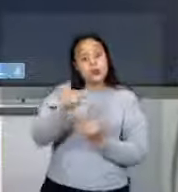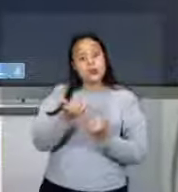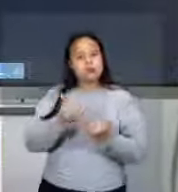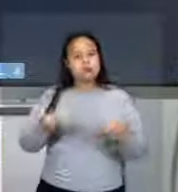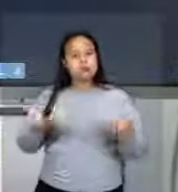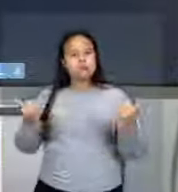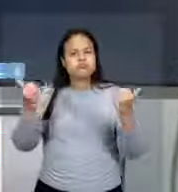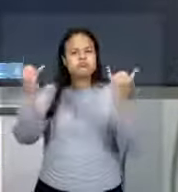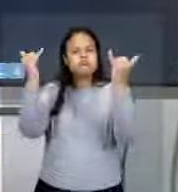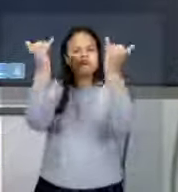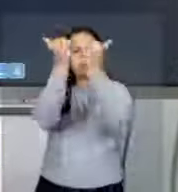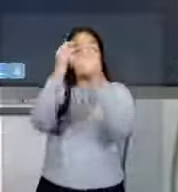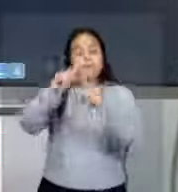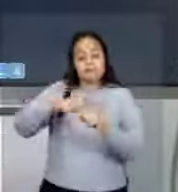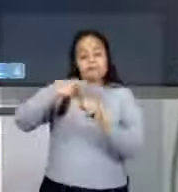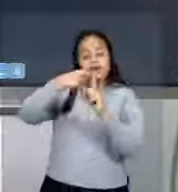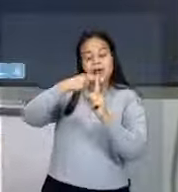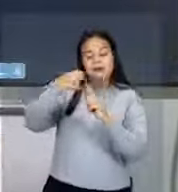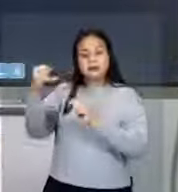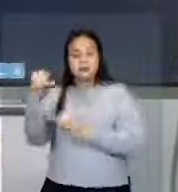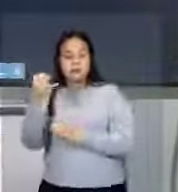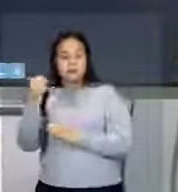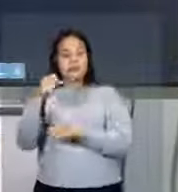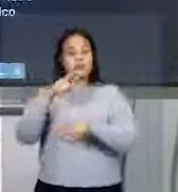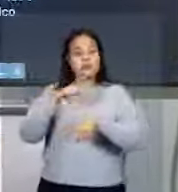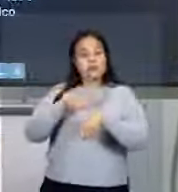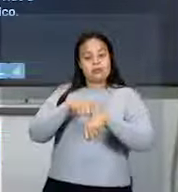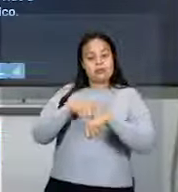elétrica, carga elétrica e tempo.